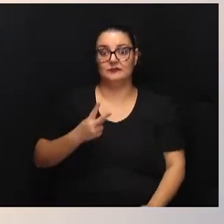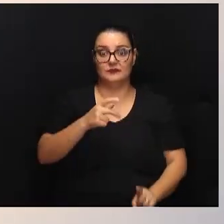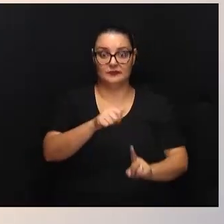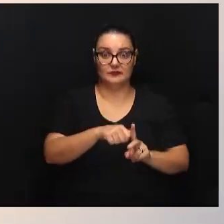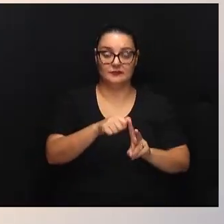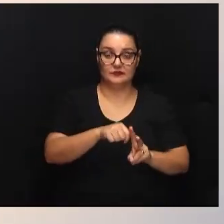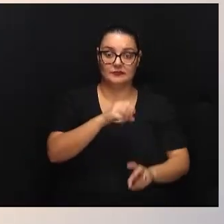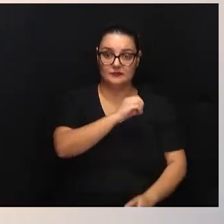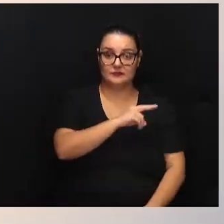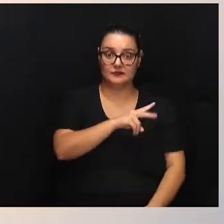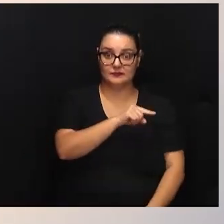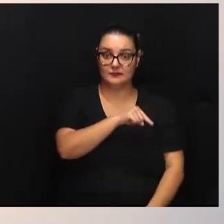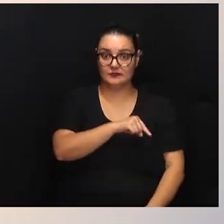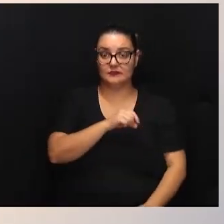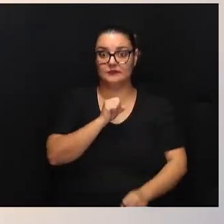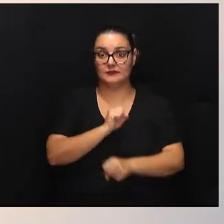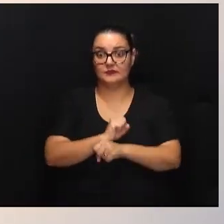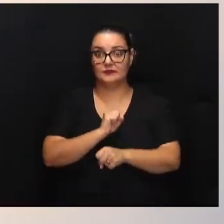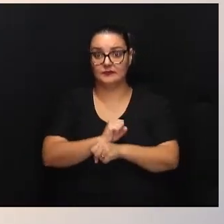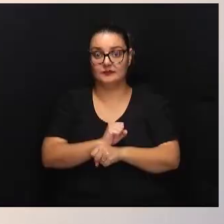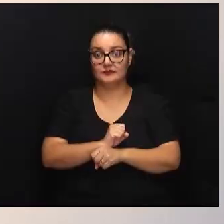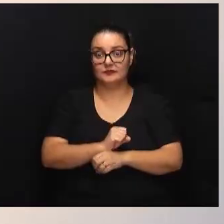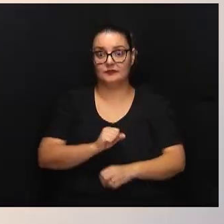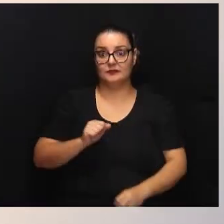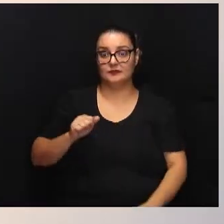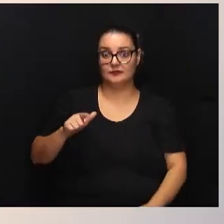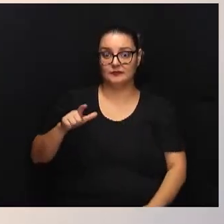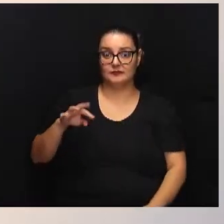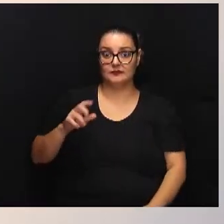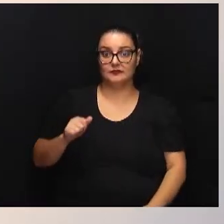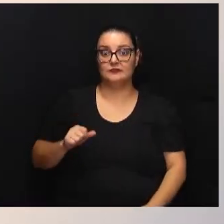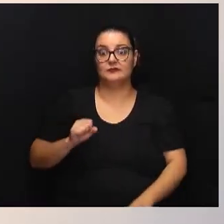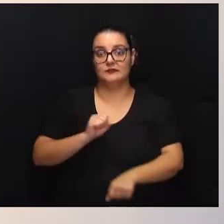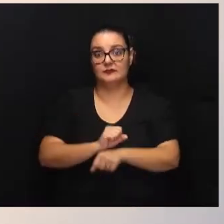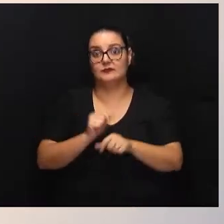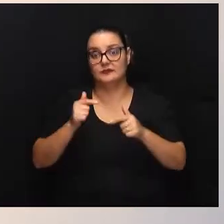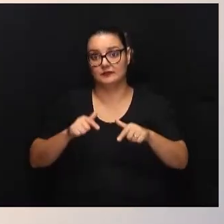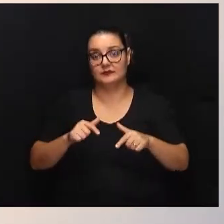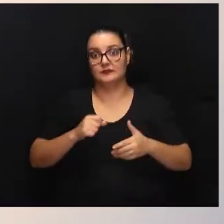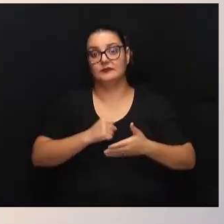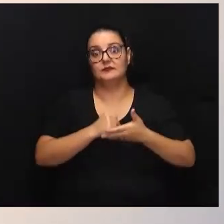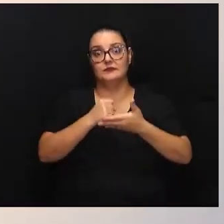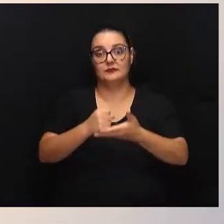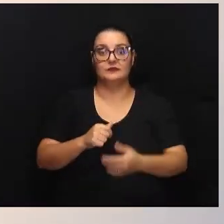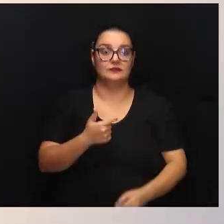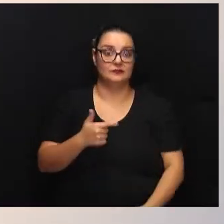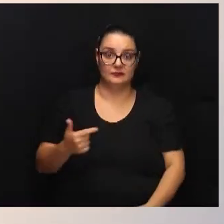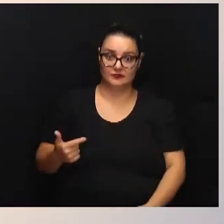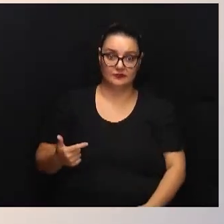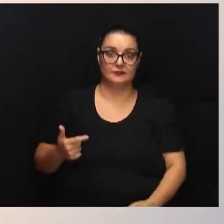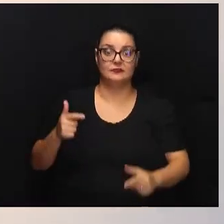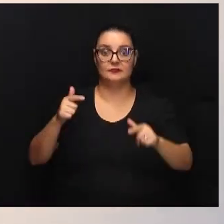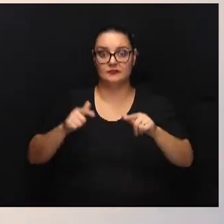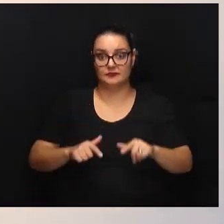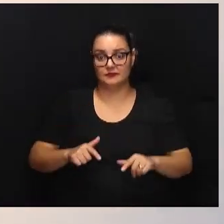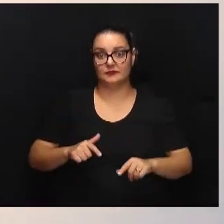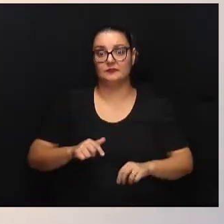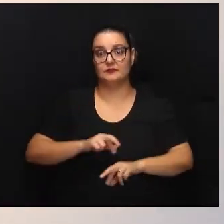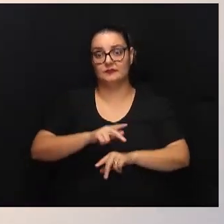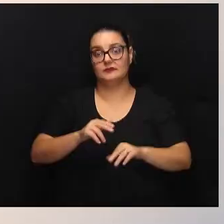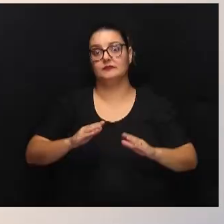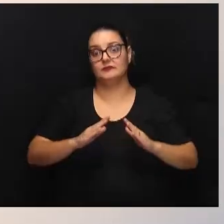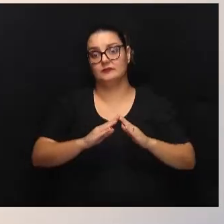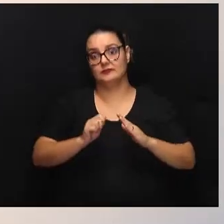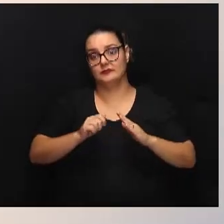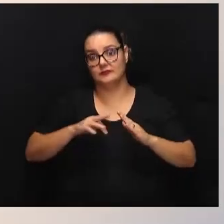ficou 2 meses no Ouro Verde, lá esperando de alta, esperando um lugar para poder ser levada, porque não